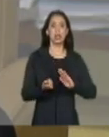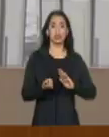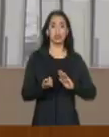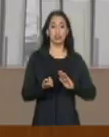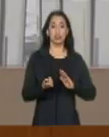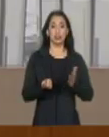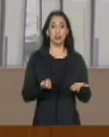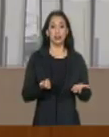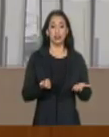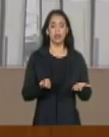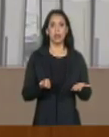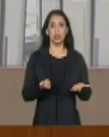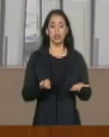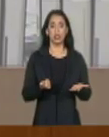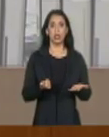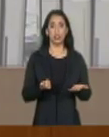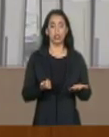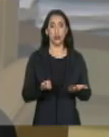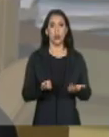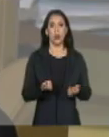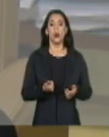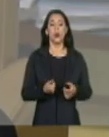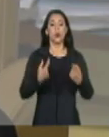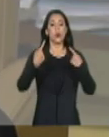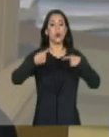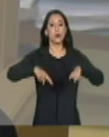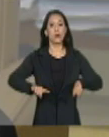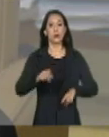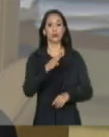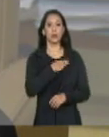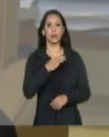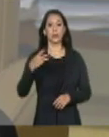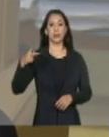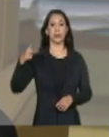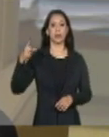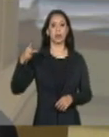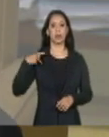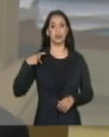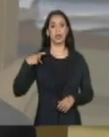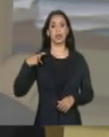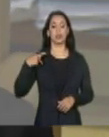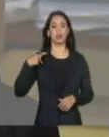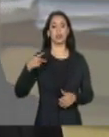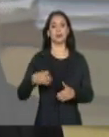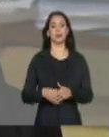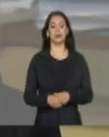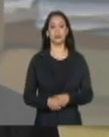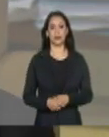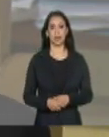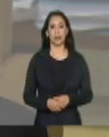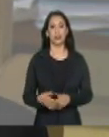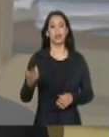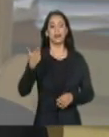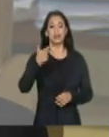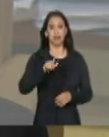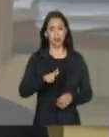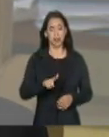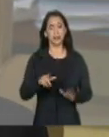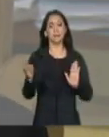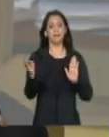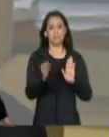capacidade... Desde que ele retirasse as imputações ao Ministério Público. E isso foi, de novo,